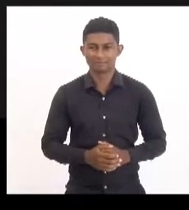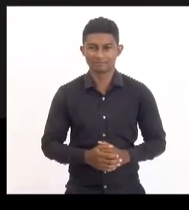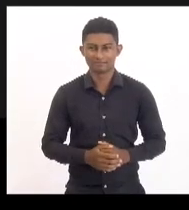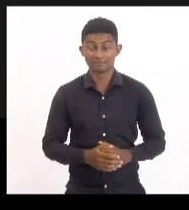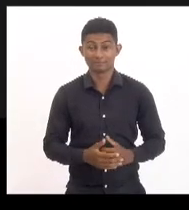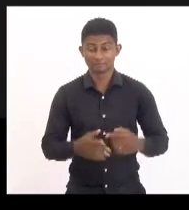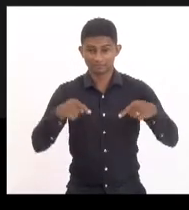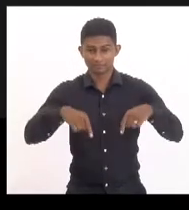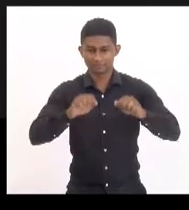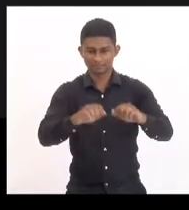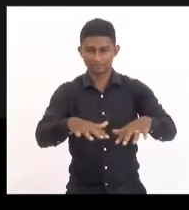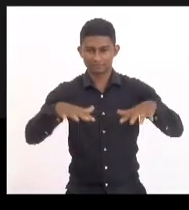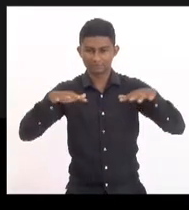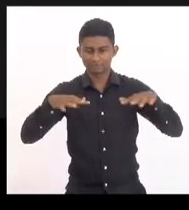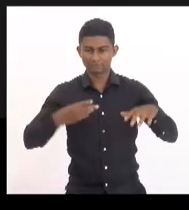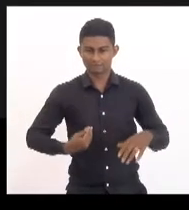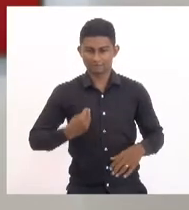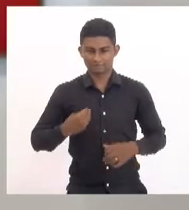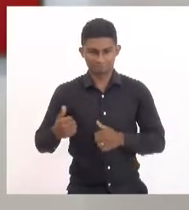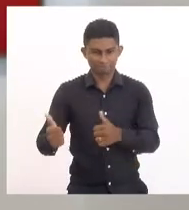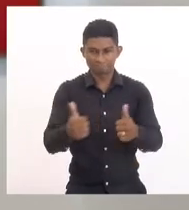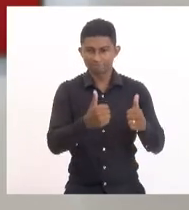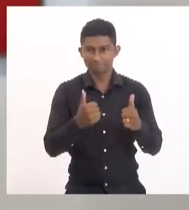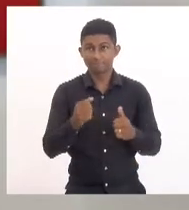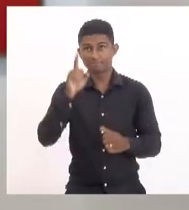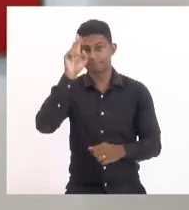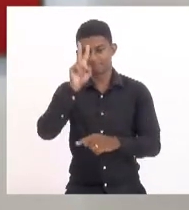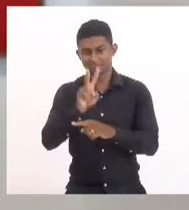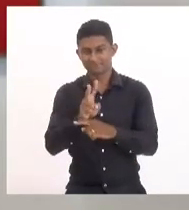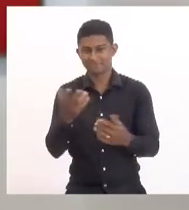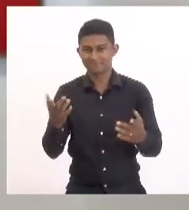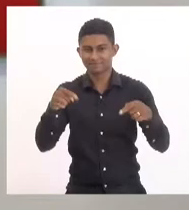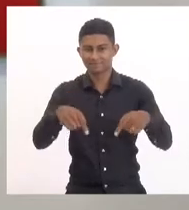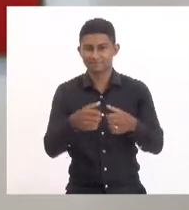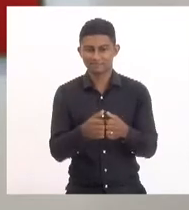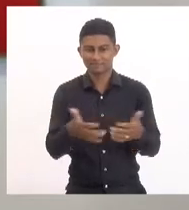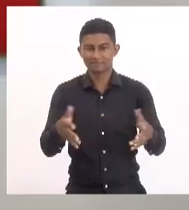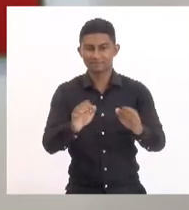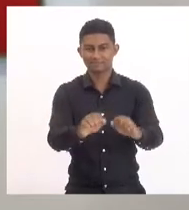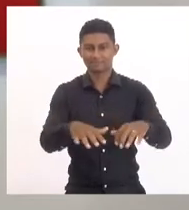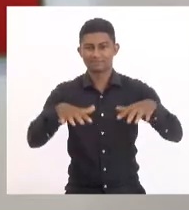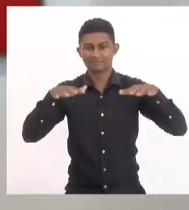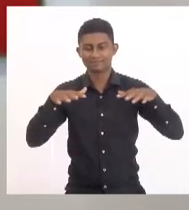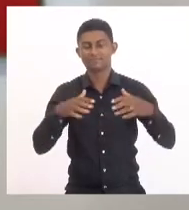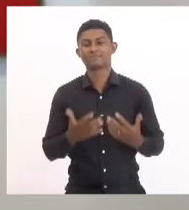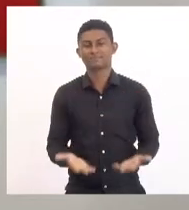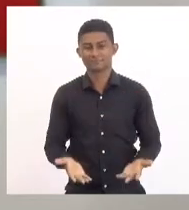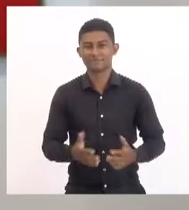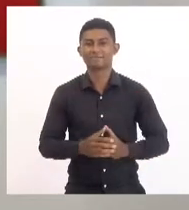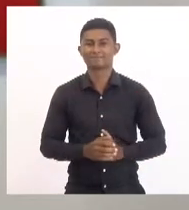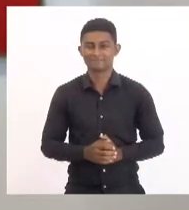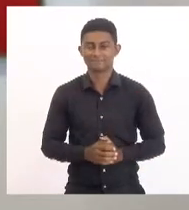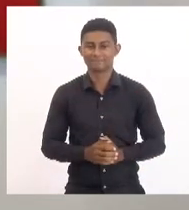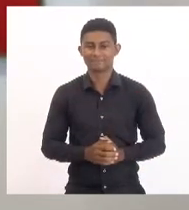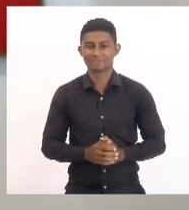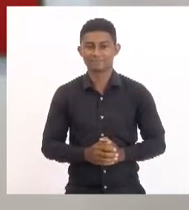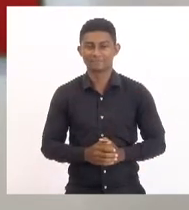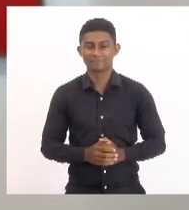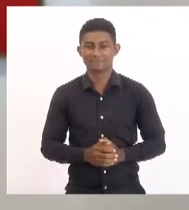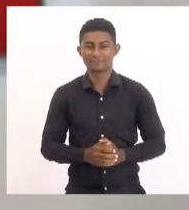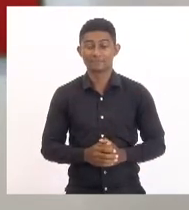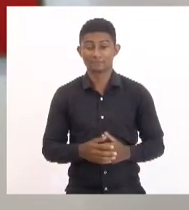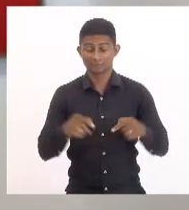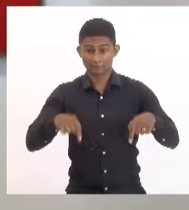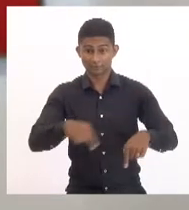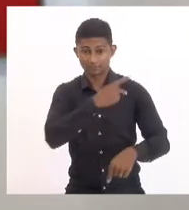Havendo o número legal sobre a proteção de Deus, iniciamos os nossos trabalhos. Está aberta a sessão. A